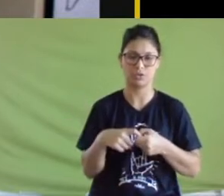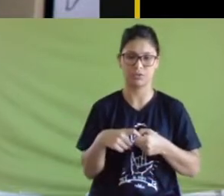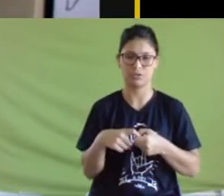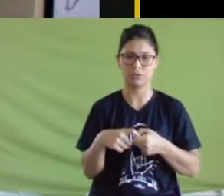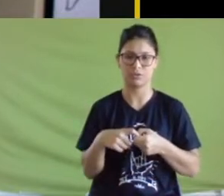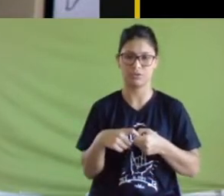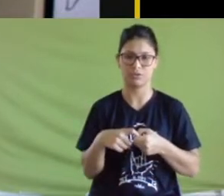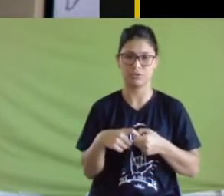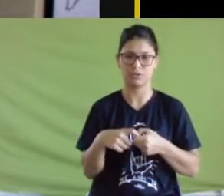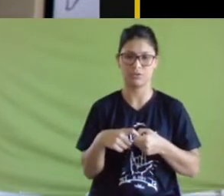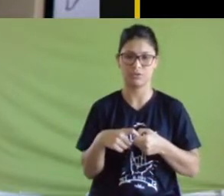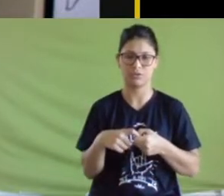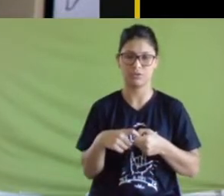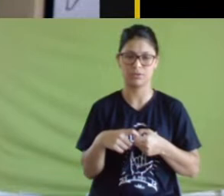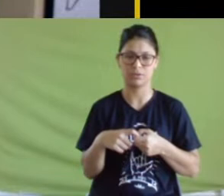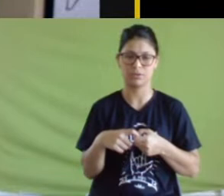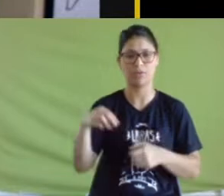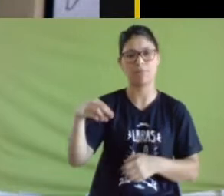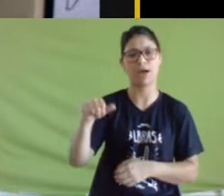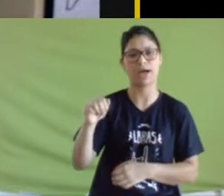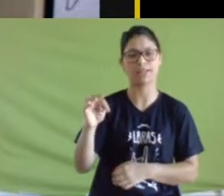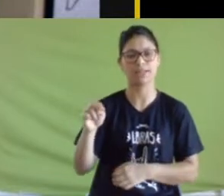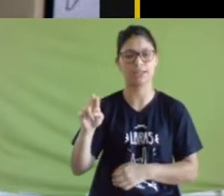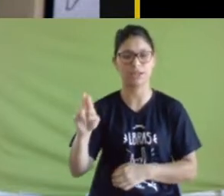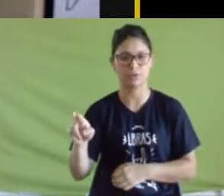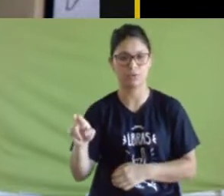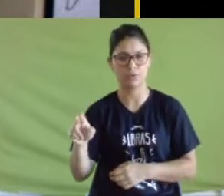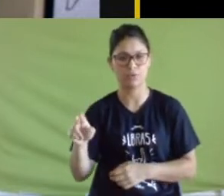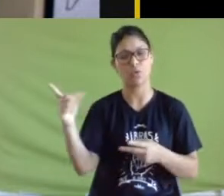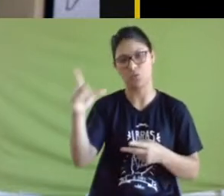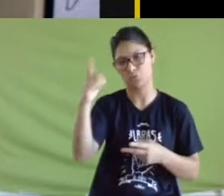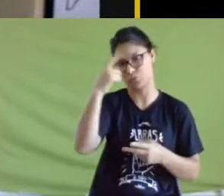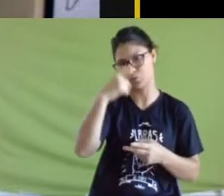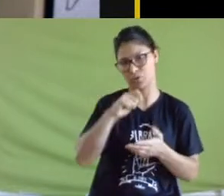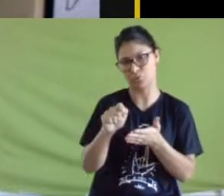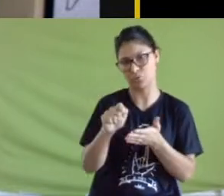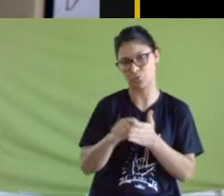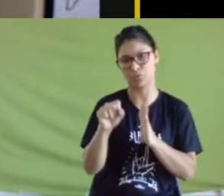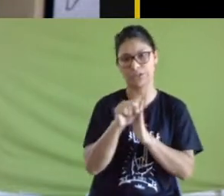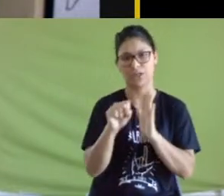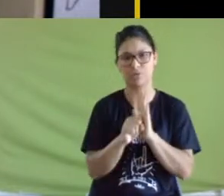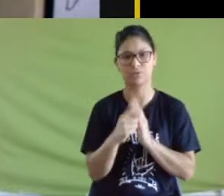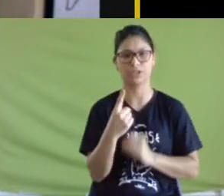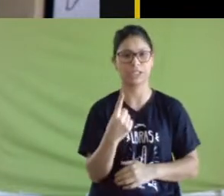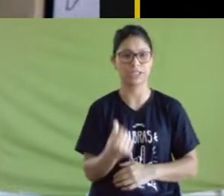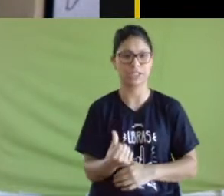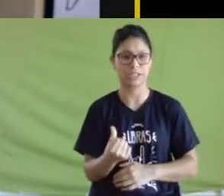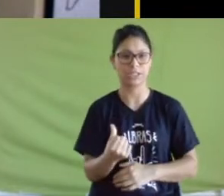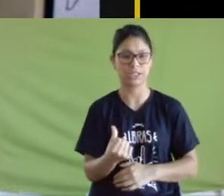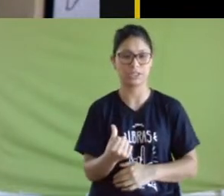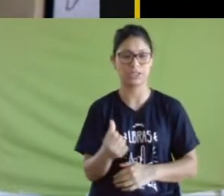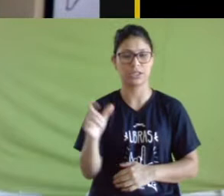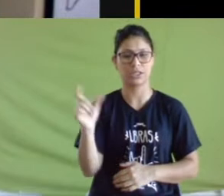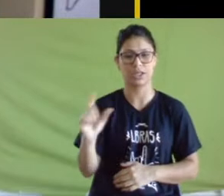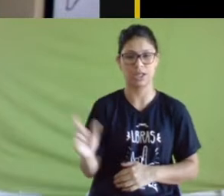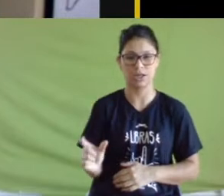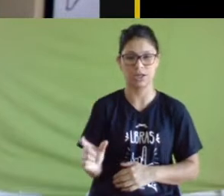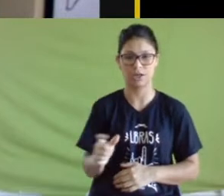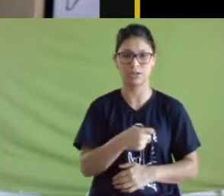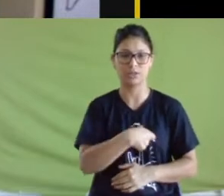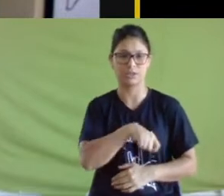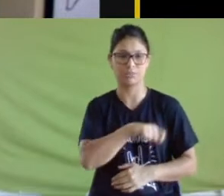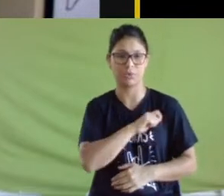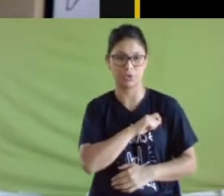Matteo Peregrini, que ele estava retomando outros autores do século XVI, italianos e